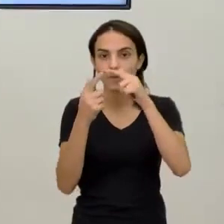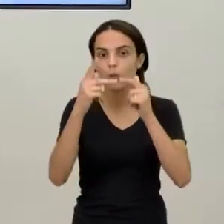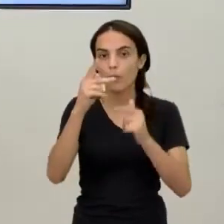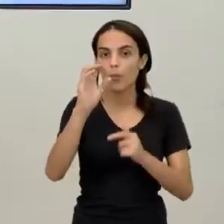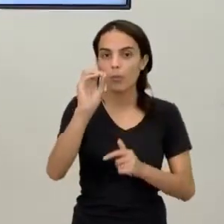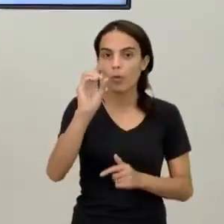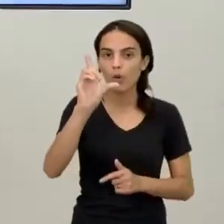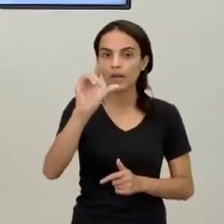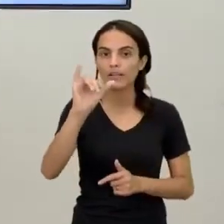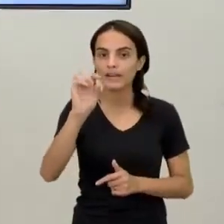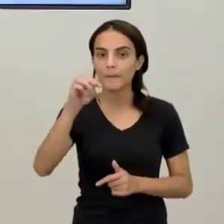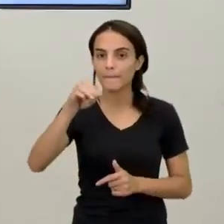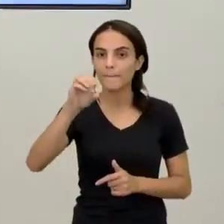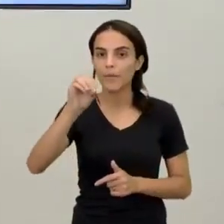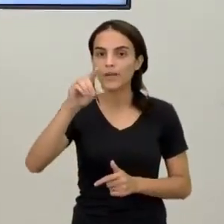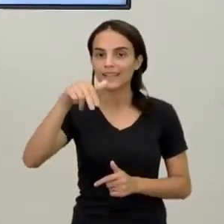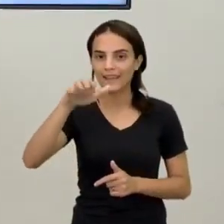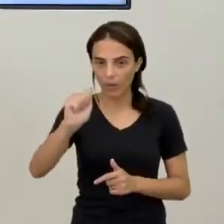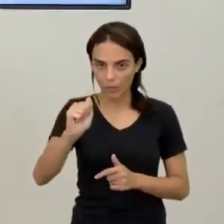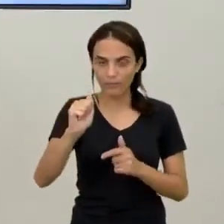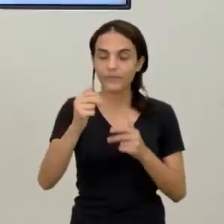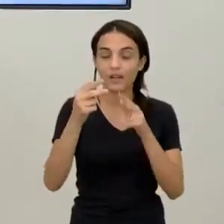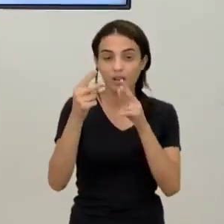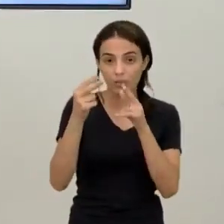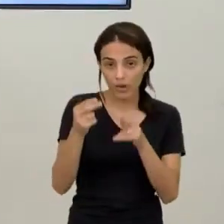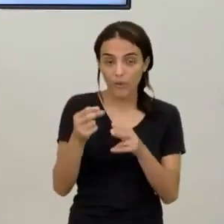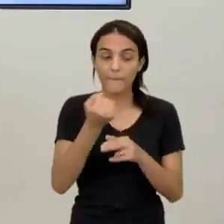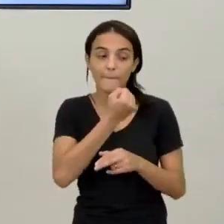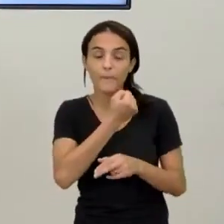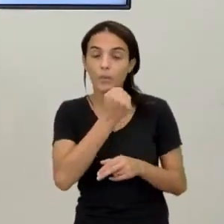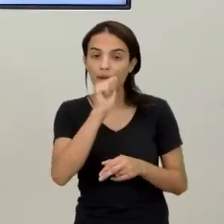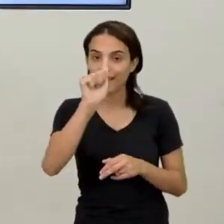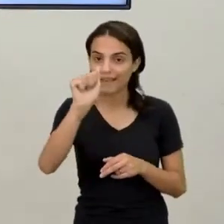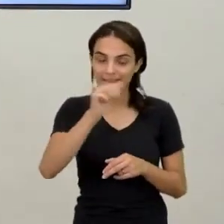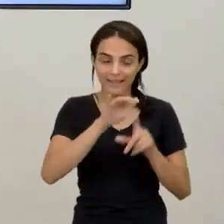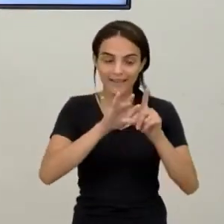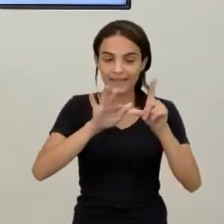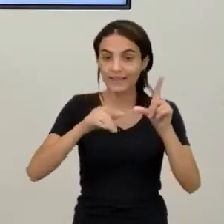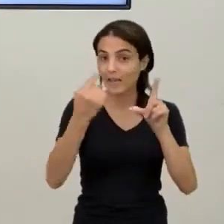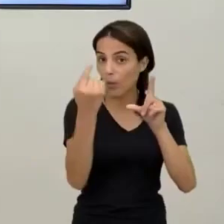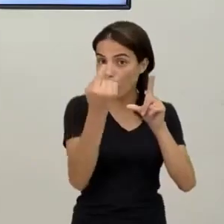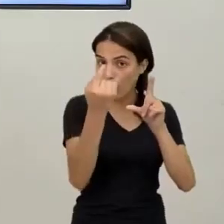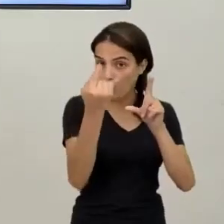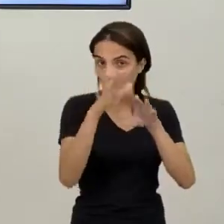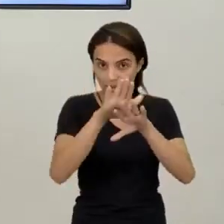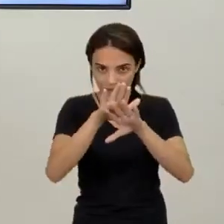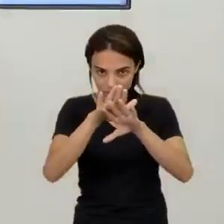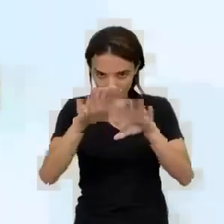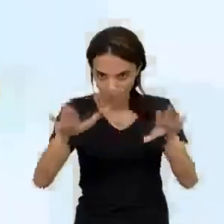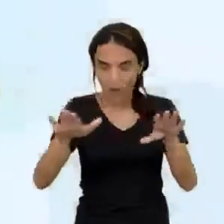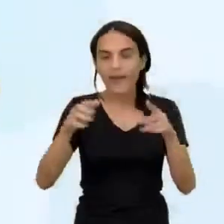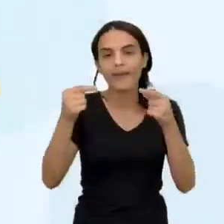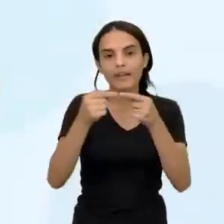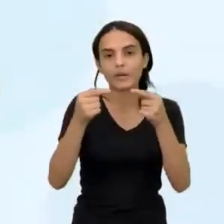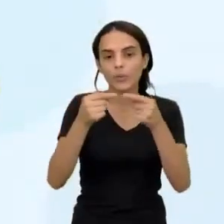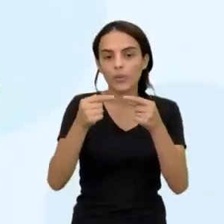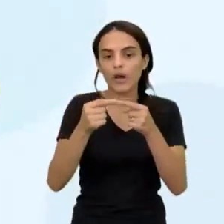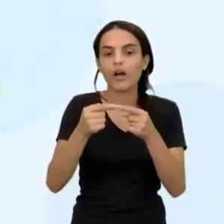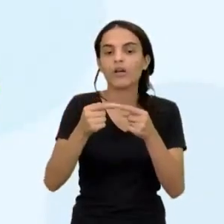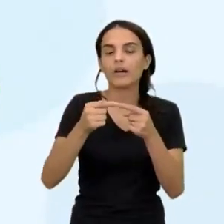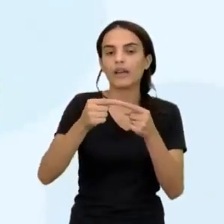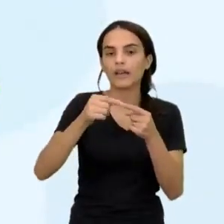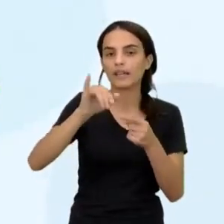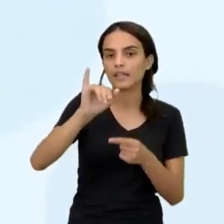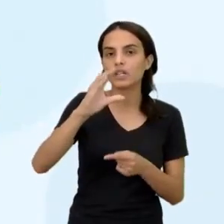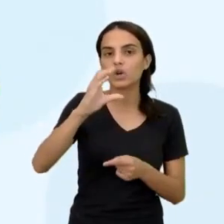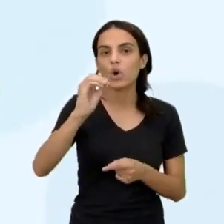pode, se ela tiver uma letra só, equação de primeiro grau com uma incógnita. Incógnita é aquilo que a gente não sabe quem